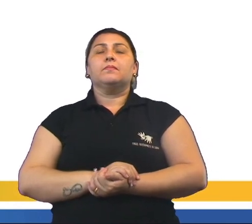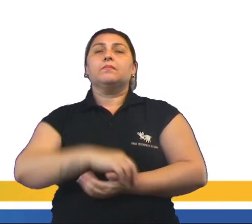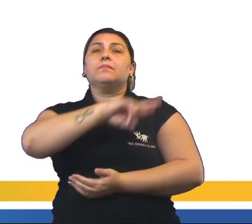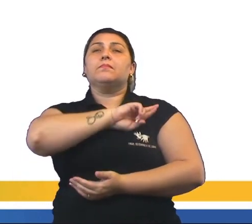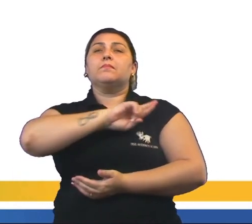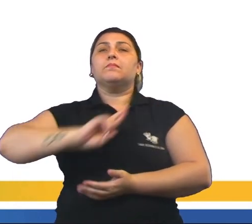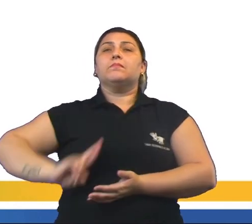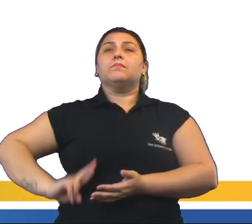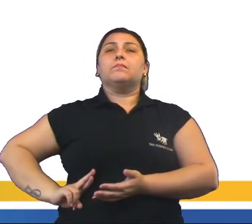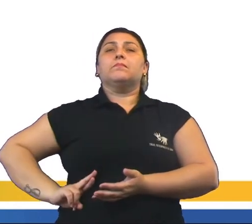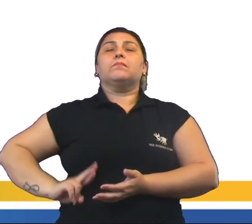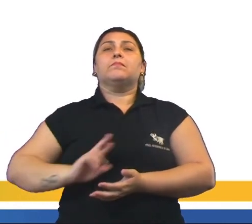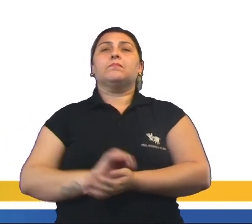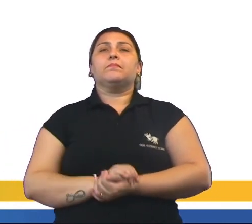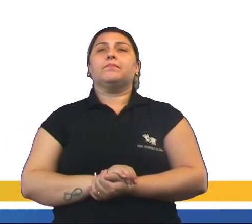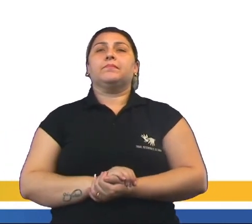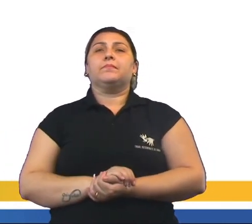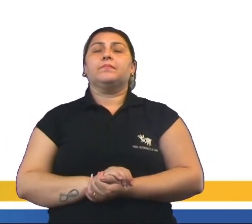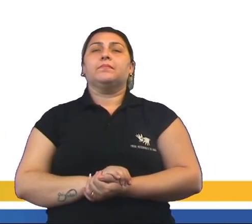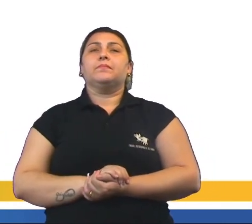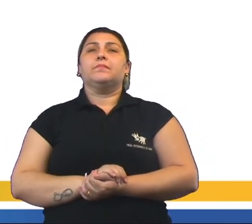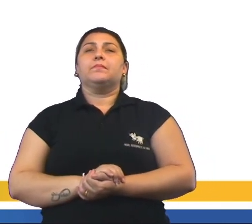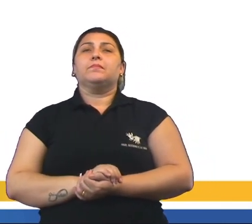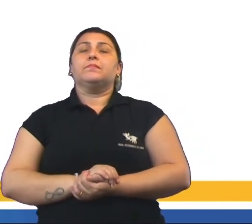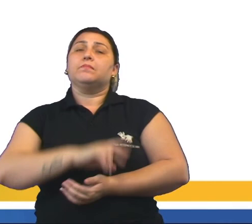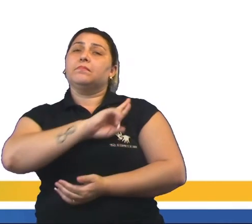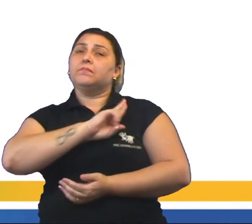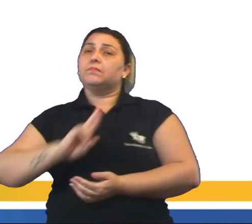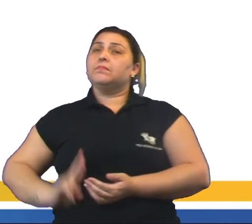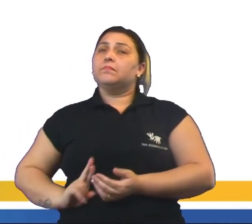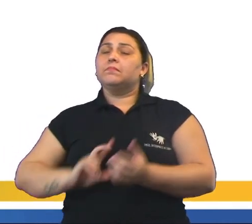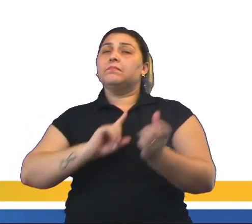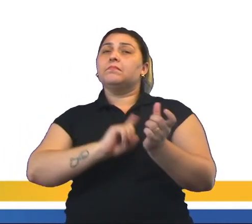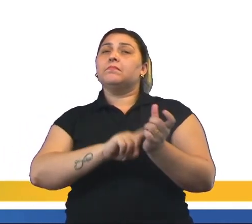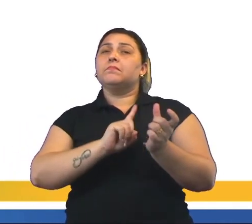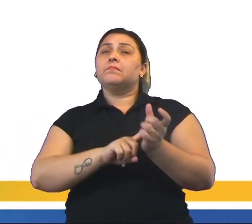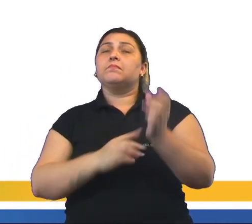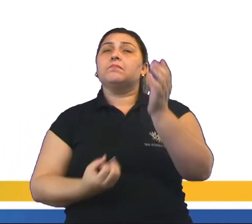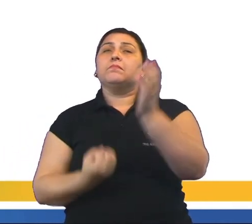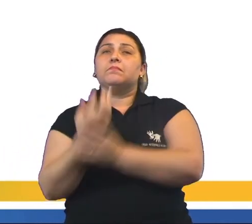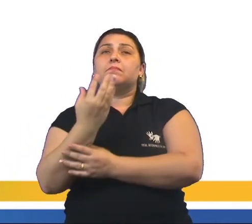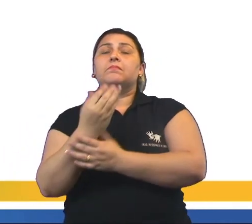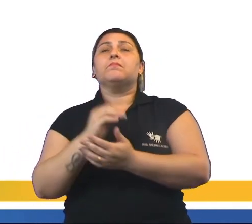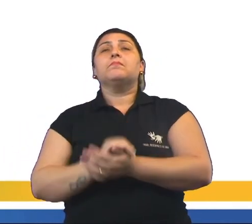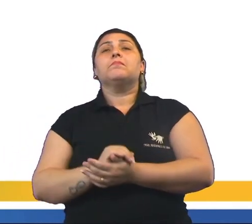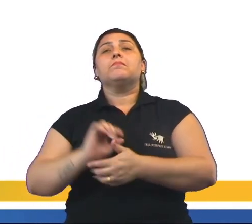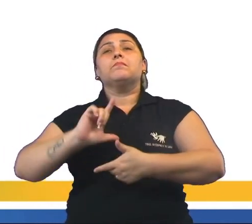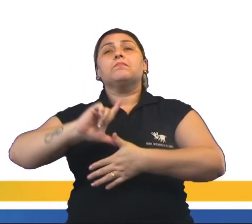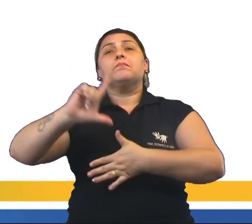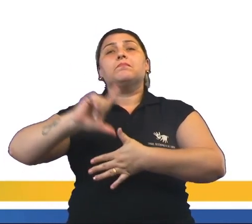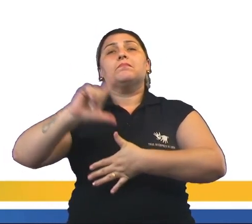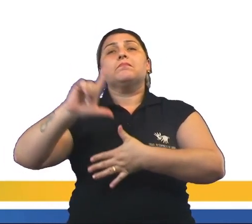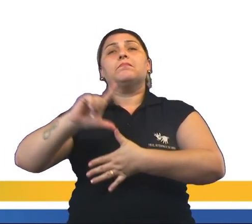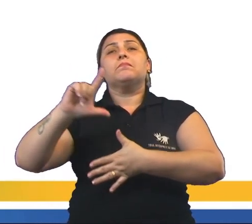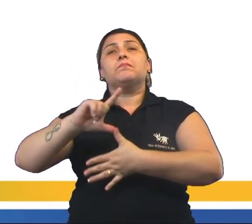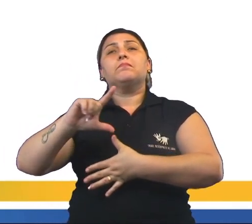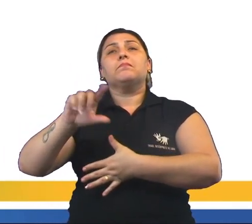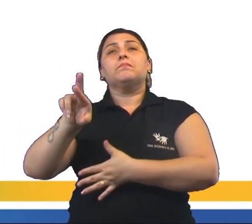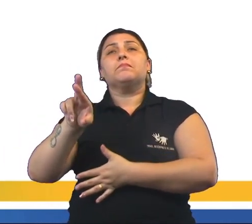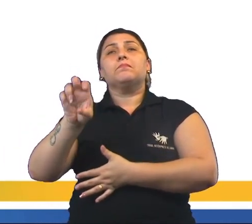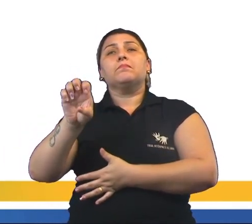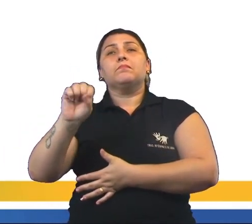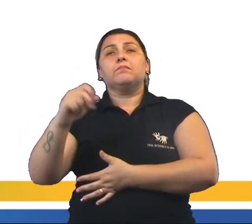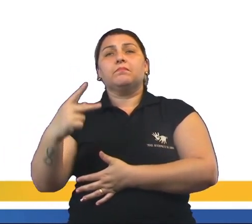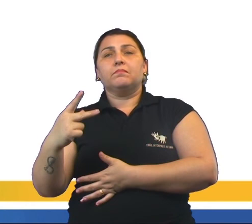República. O termo, né, República, ela deriva do latim, né, res publica, que